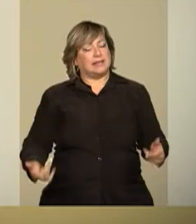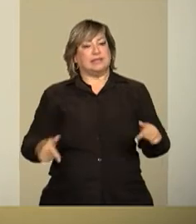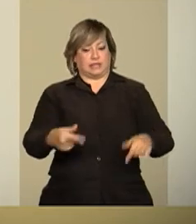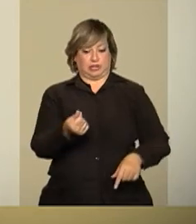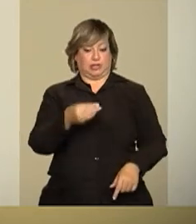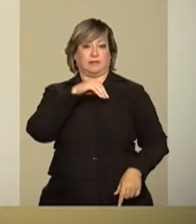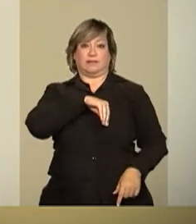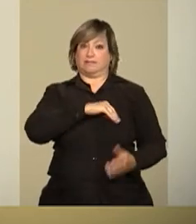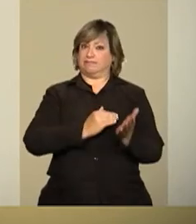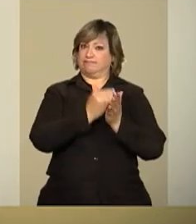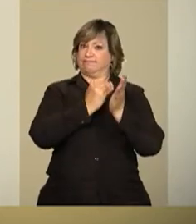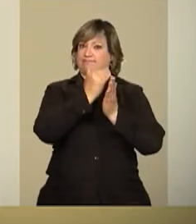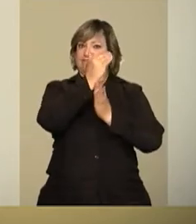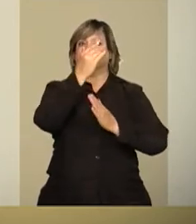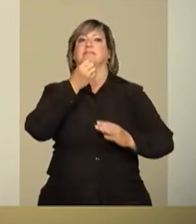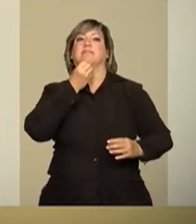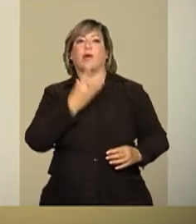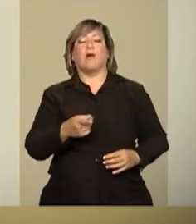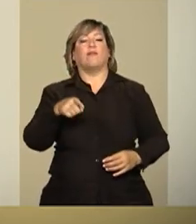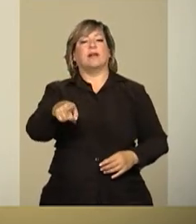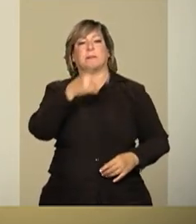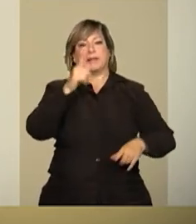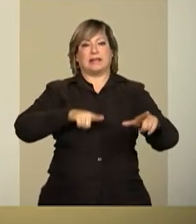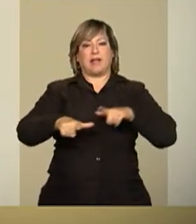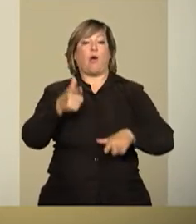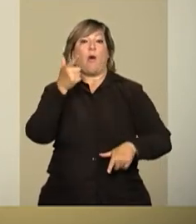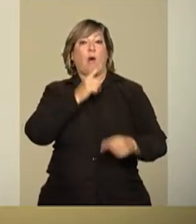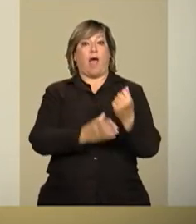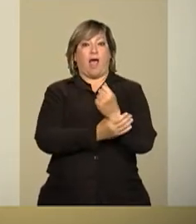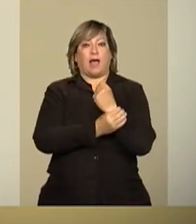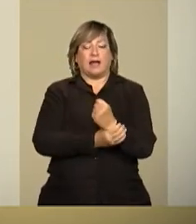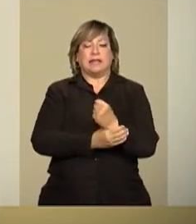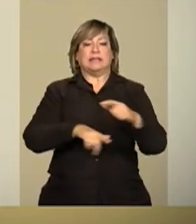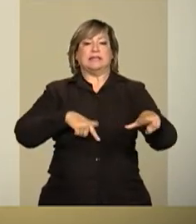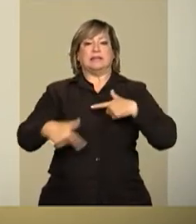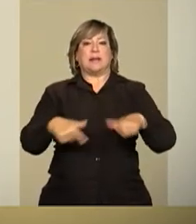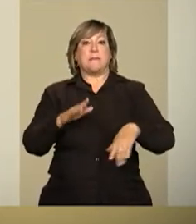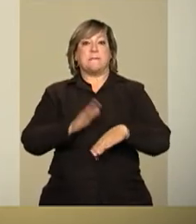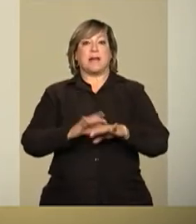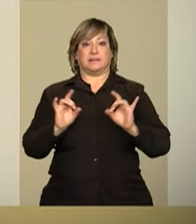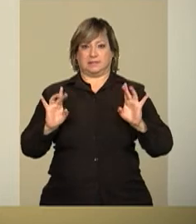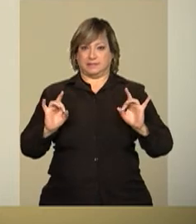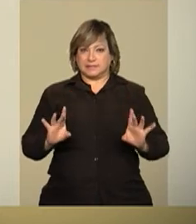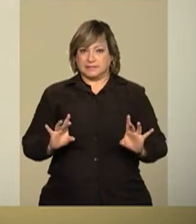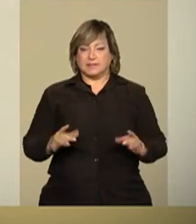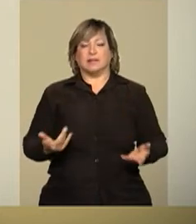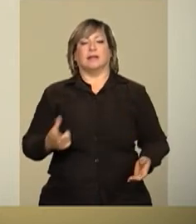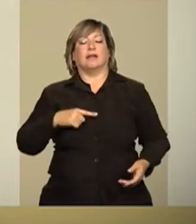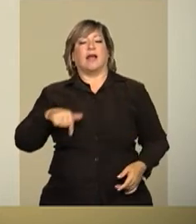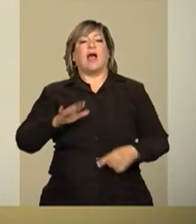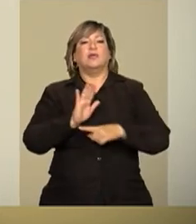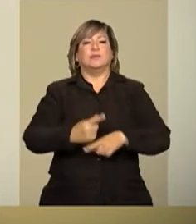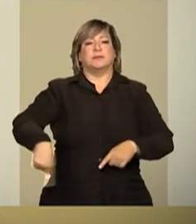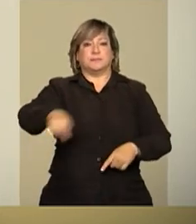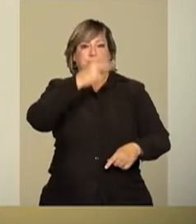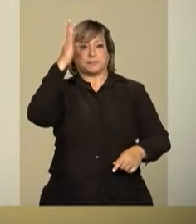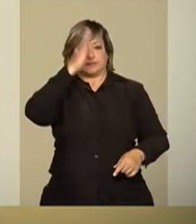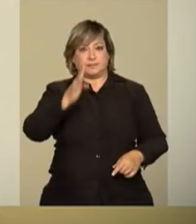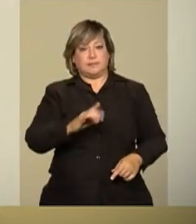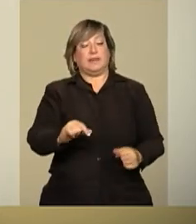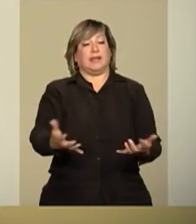o salário melhora também e você trabalhador garante o emprego mais qualificado é Para apoiar esses brasileiros